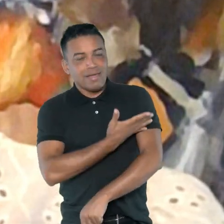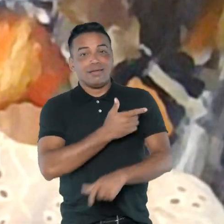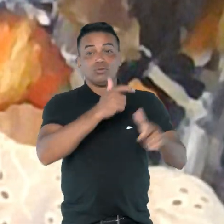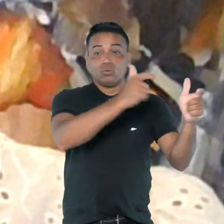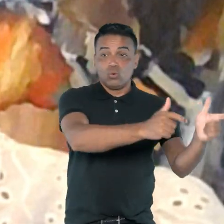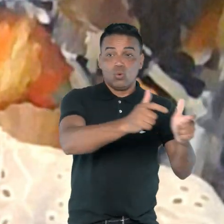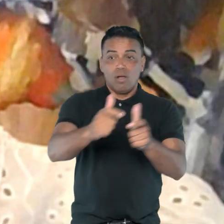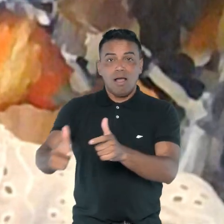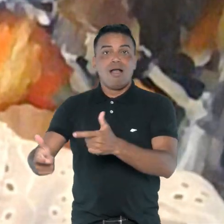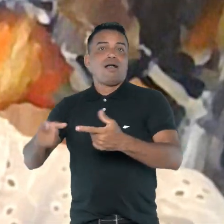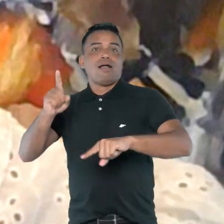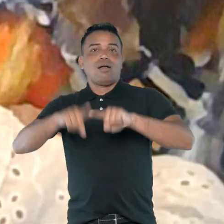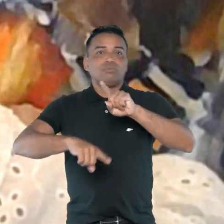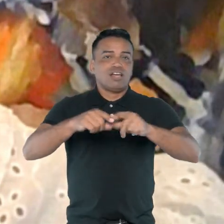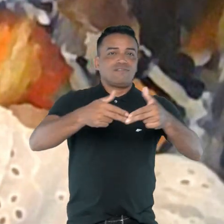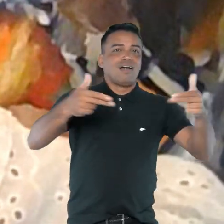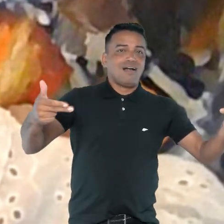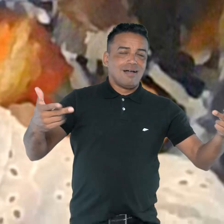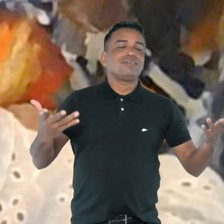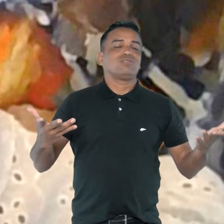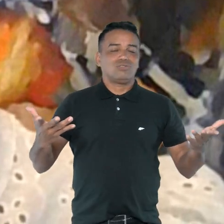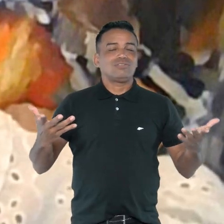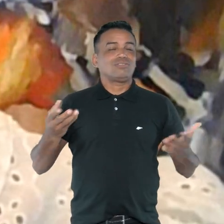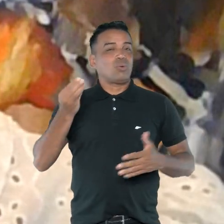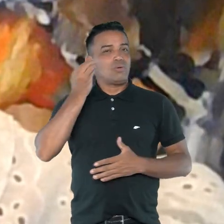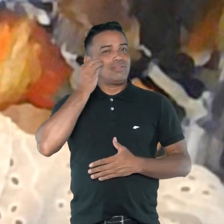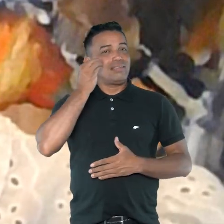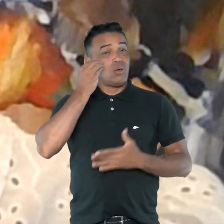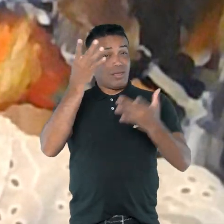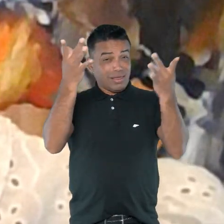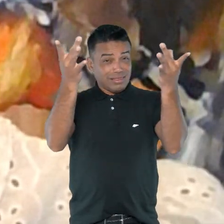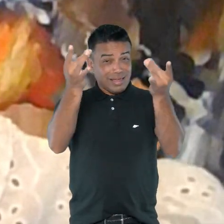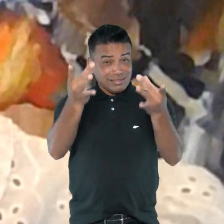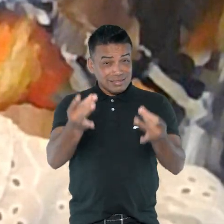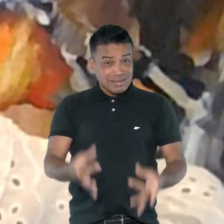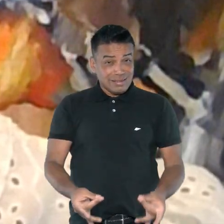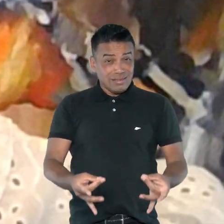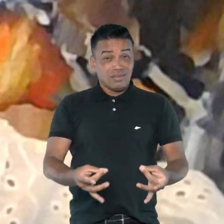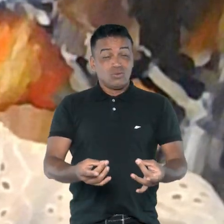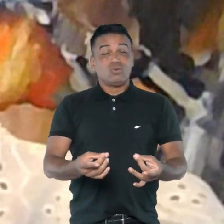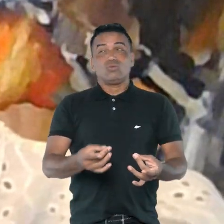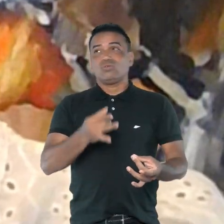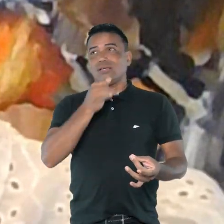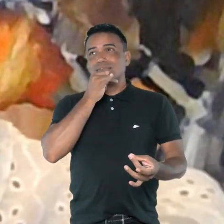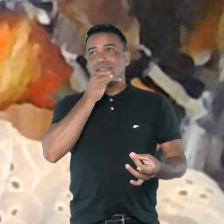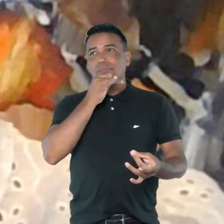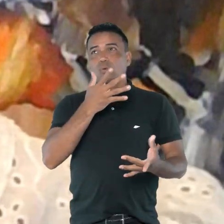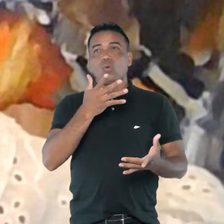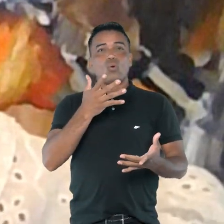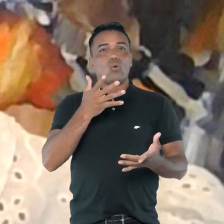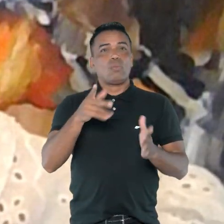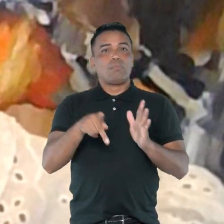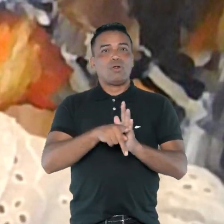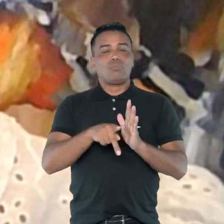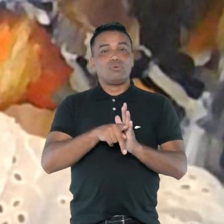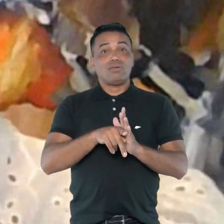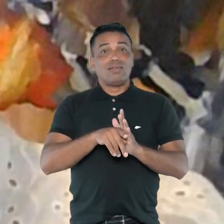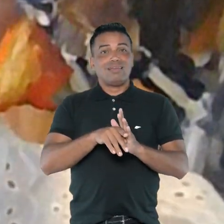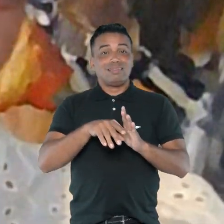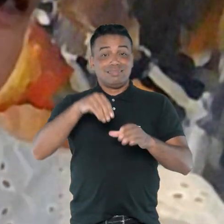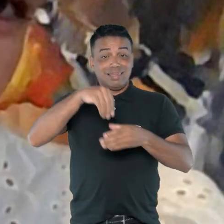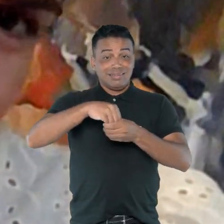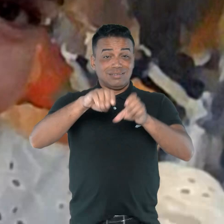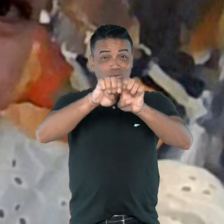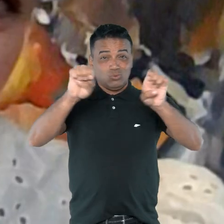sentimento, a cena, e depois tentar fazer com que aquilo que foi descrito permaneça no